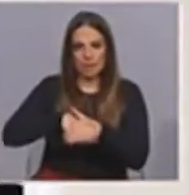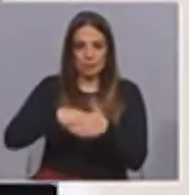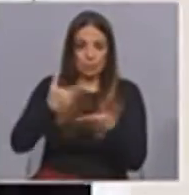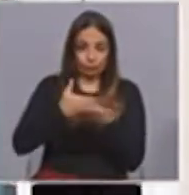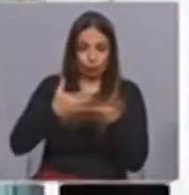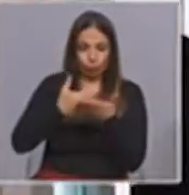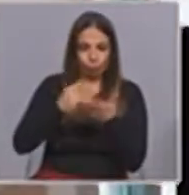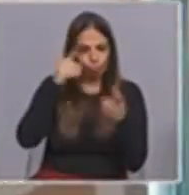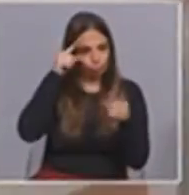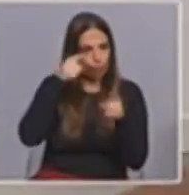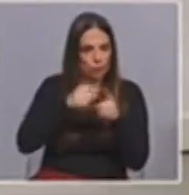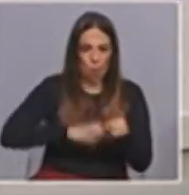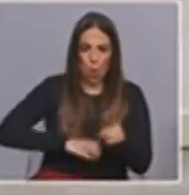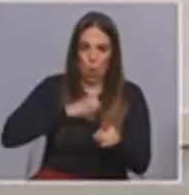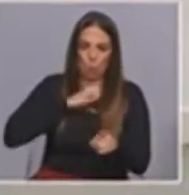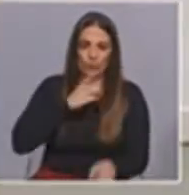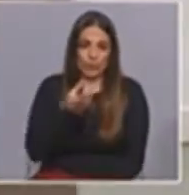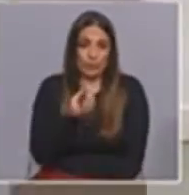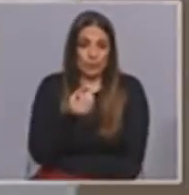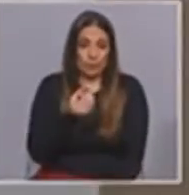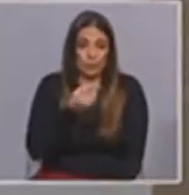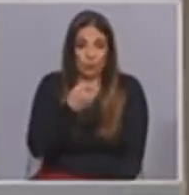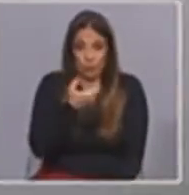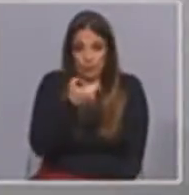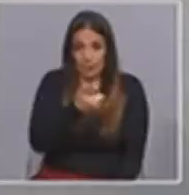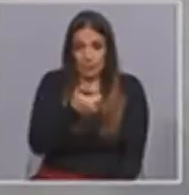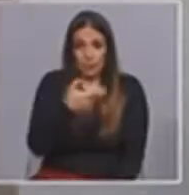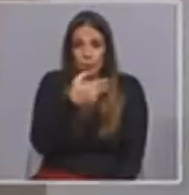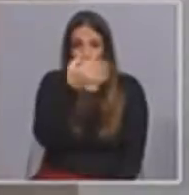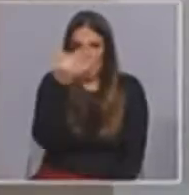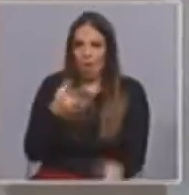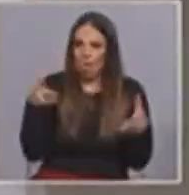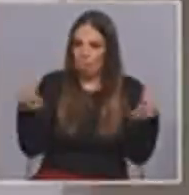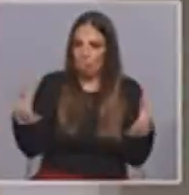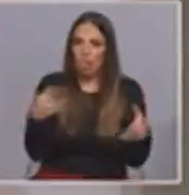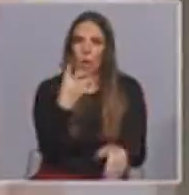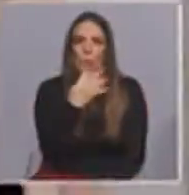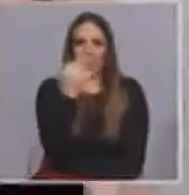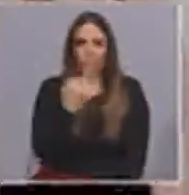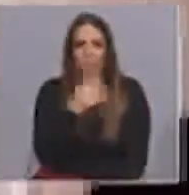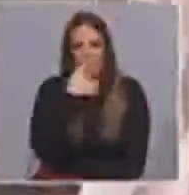estudo para um intervalo de confiança de 95% é de cerca de 4%.